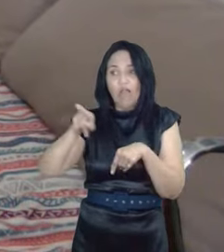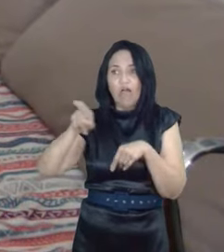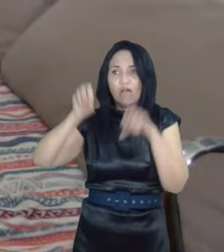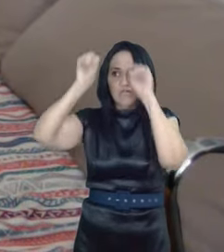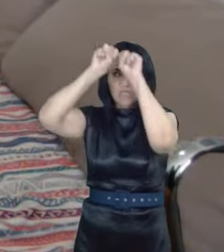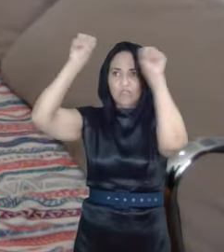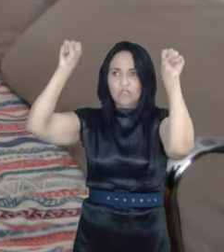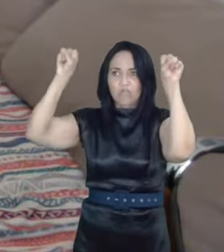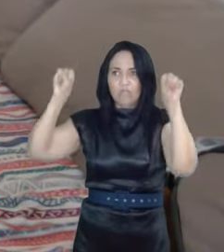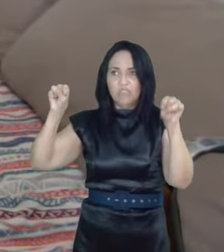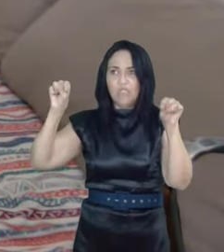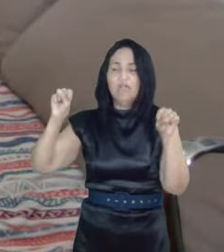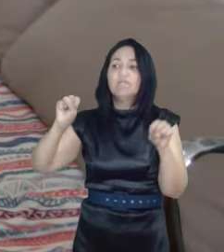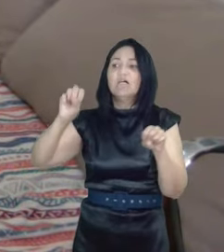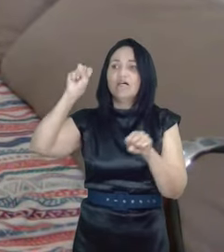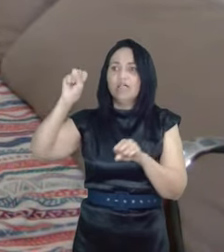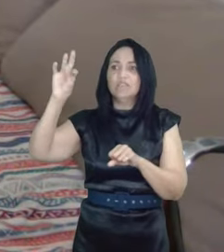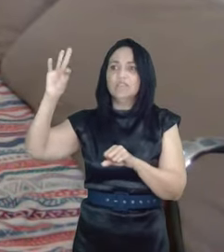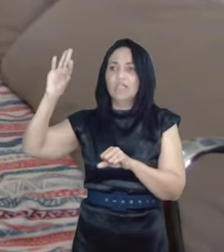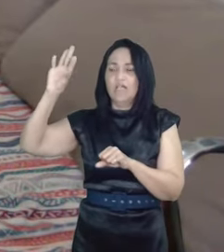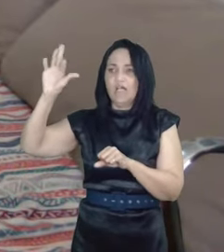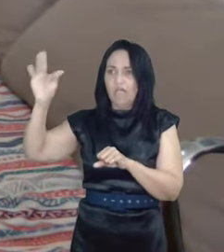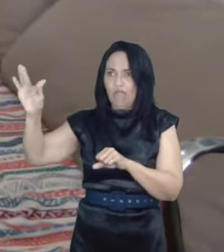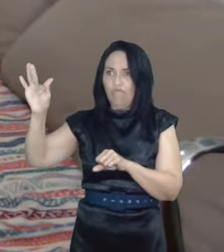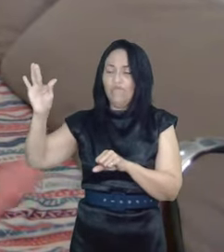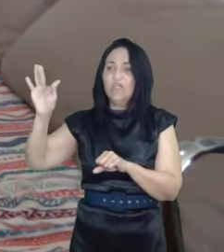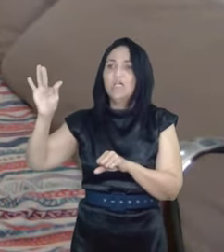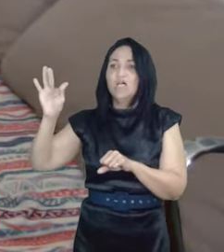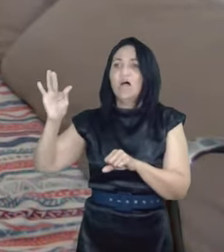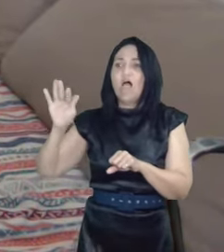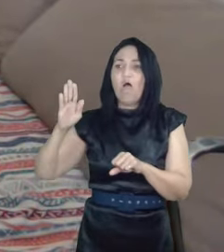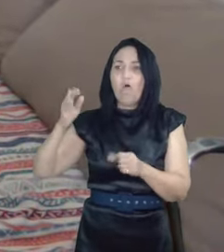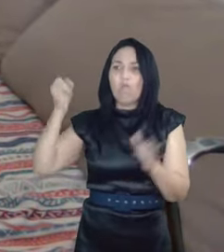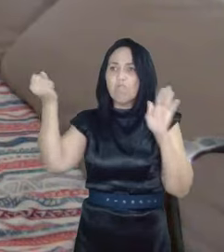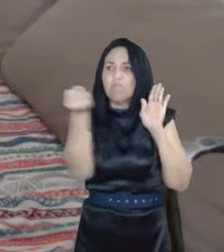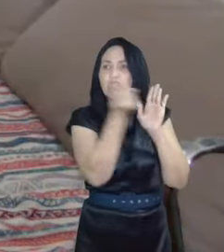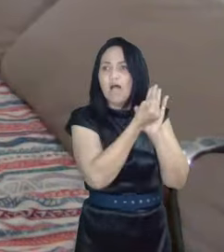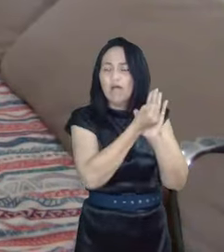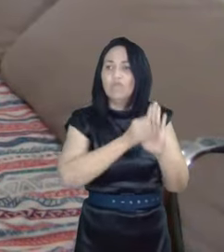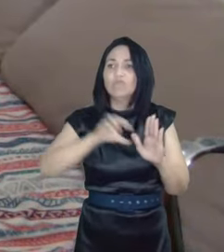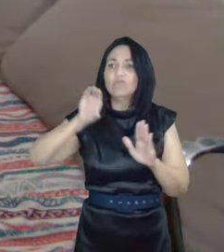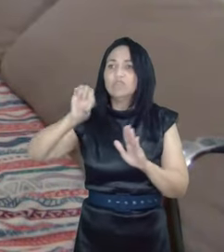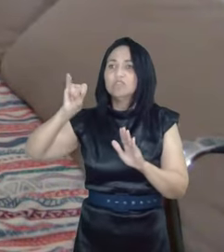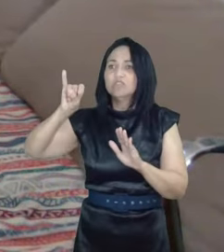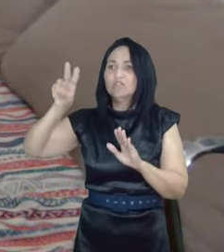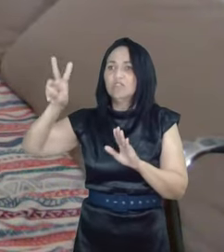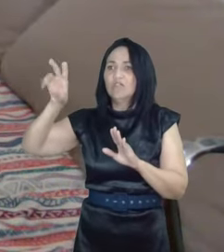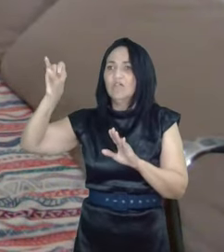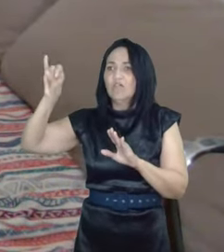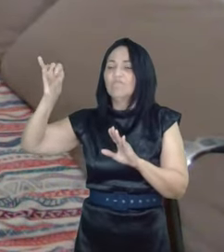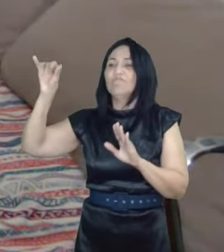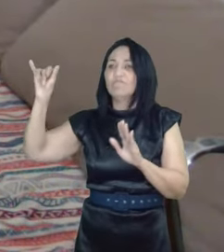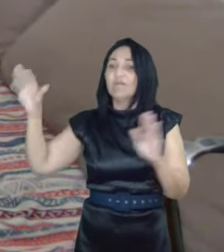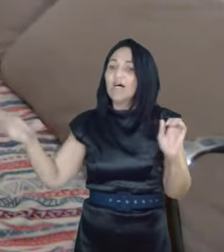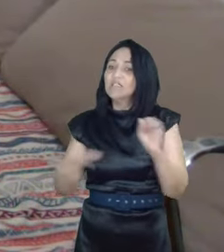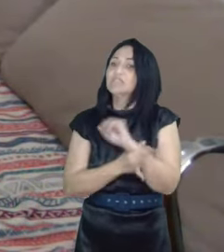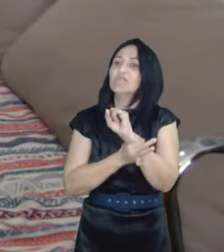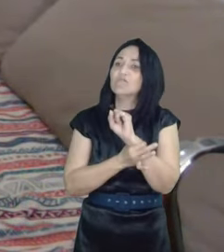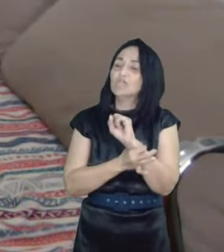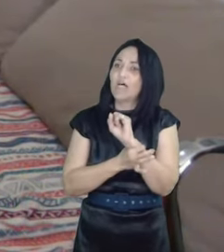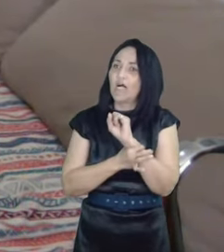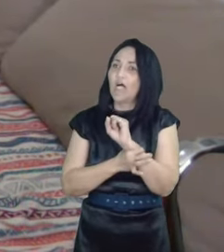19 do Marco Civil da internet, que diz que, com o intuito de assegurar a liberdade de expressão e impedir a censura,